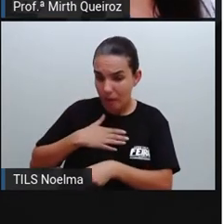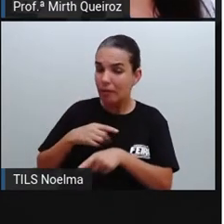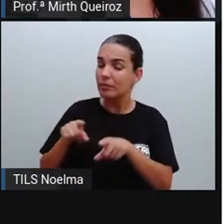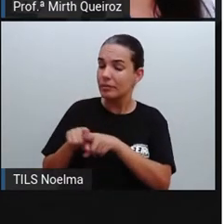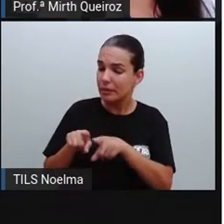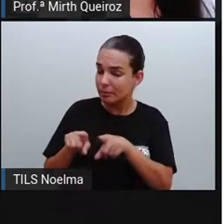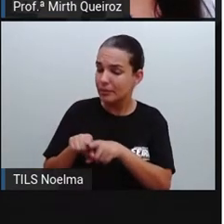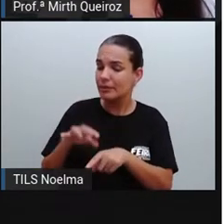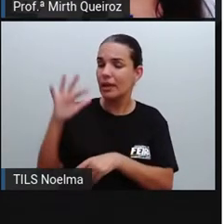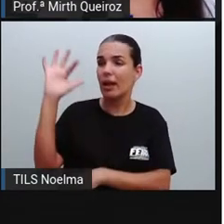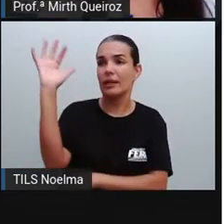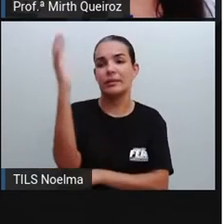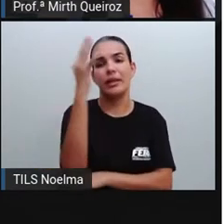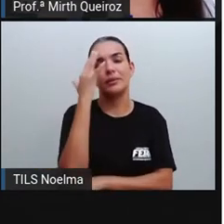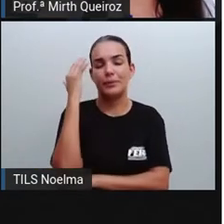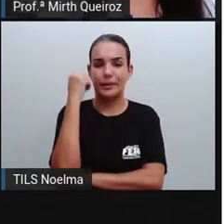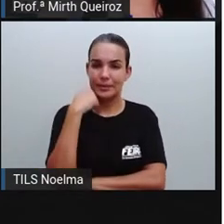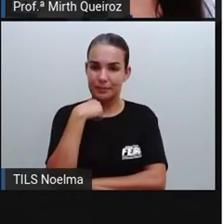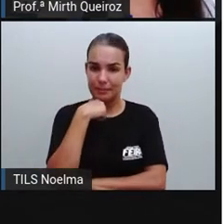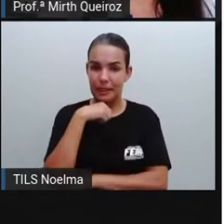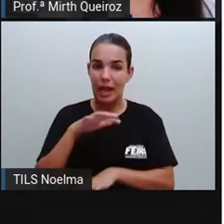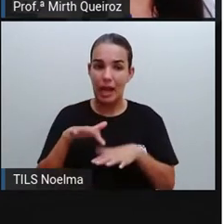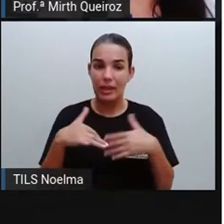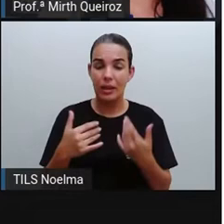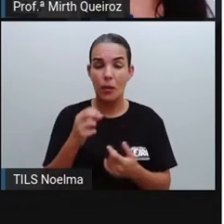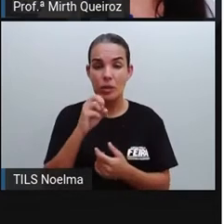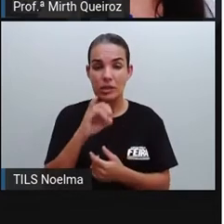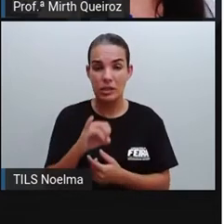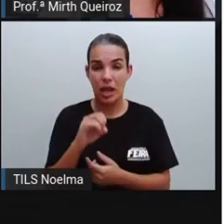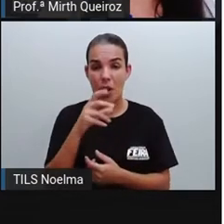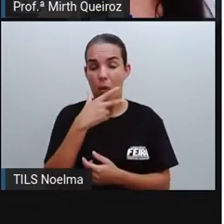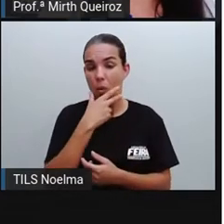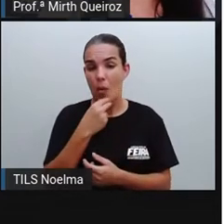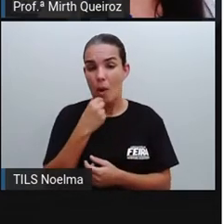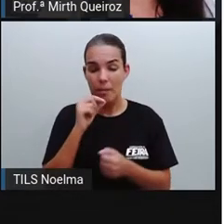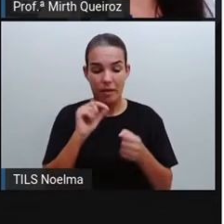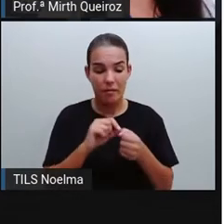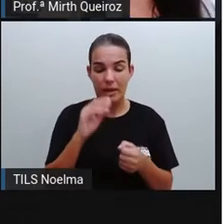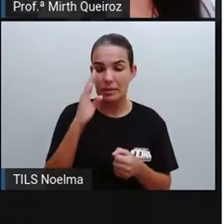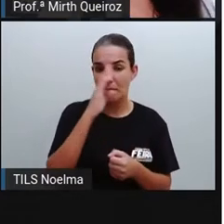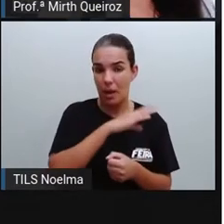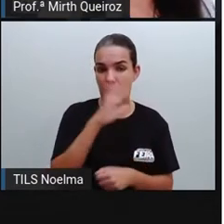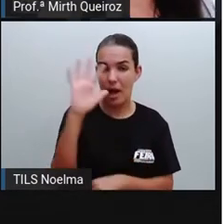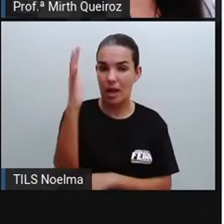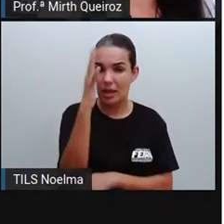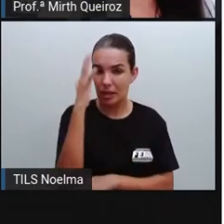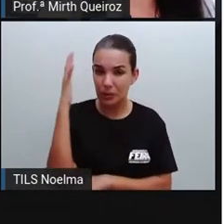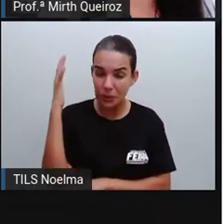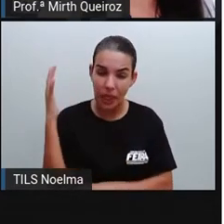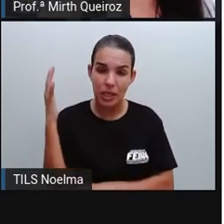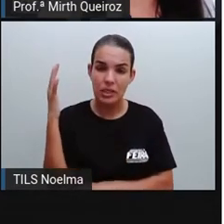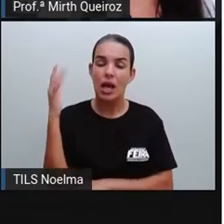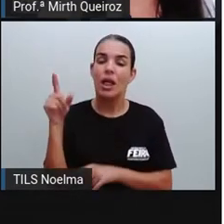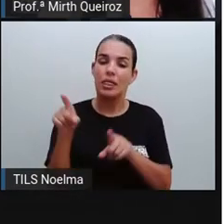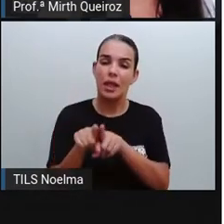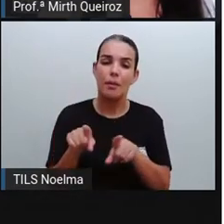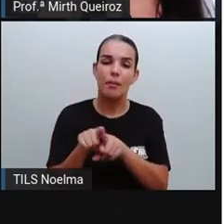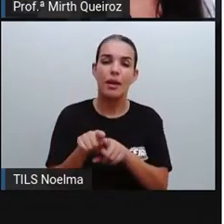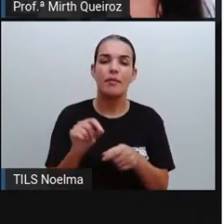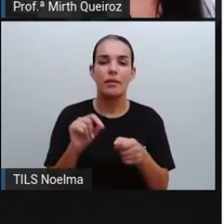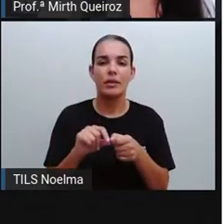homem. Como quando o homem ele atinge a natureza, ele está se prejudicando também, porque o homem ele depende da própria